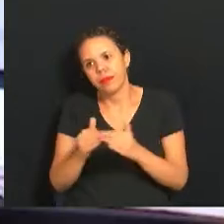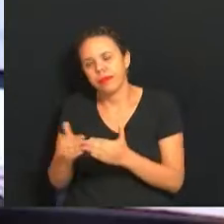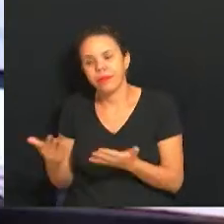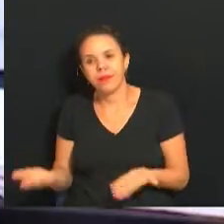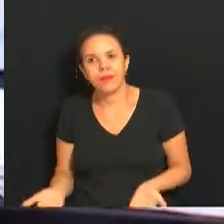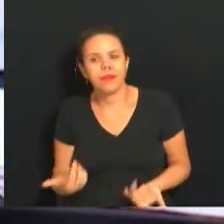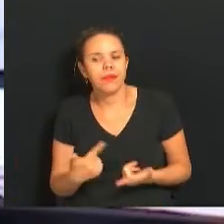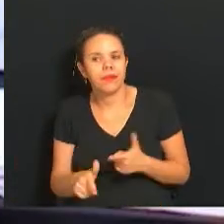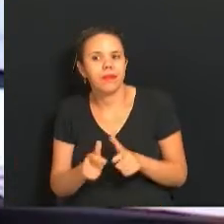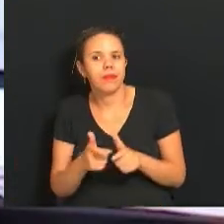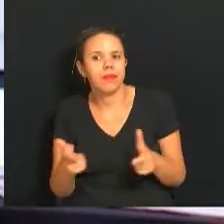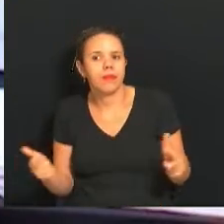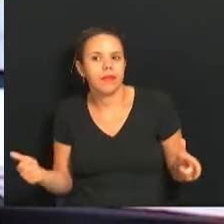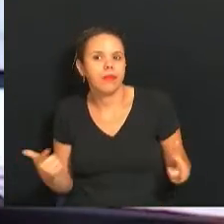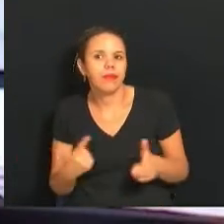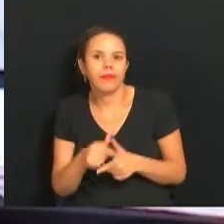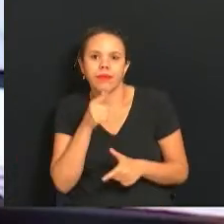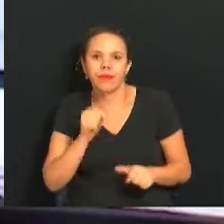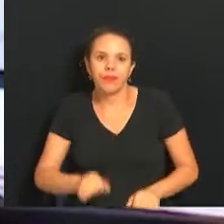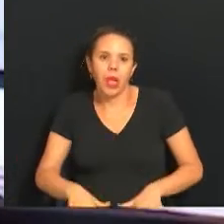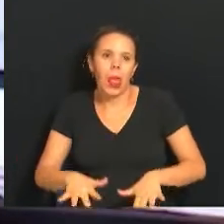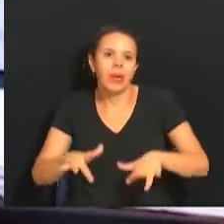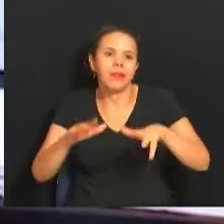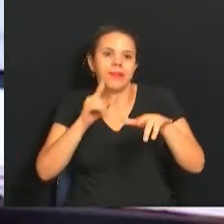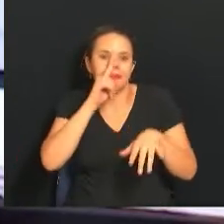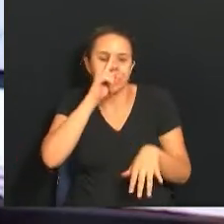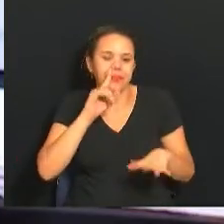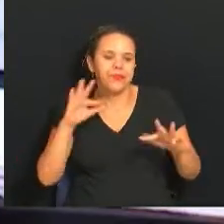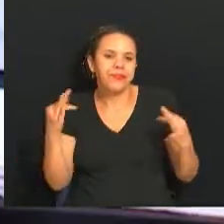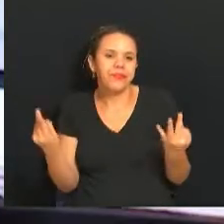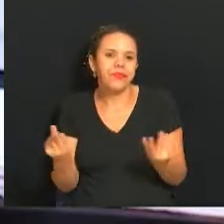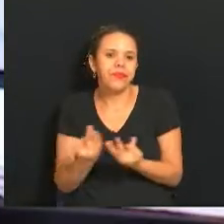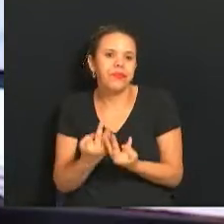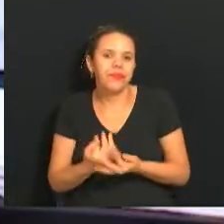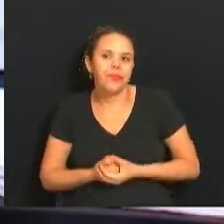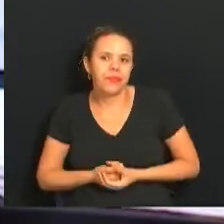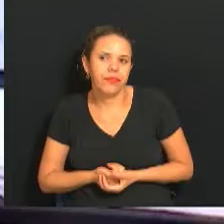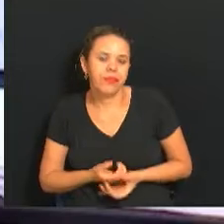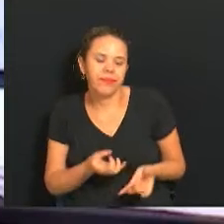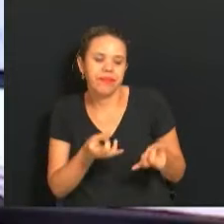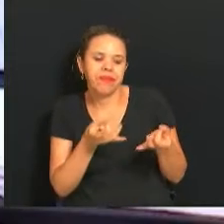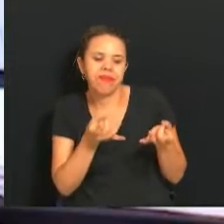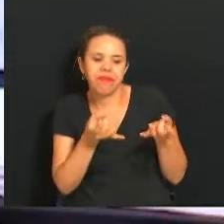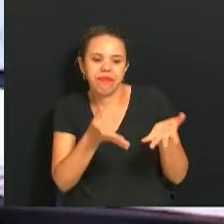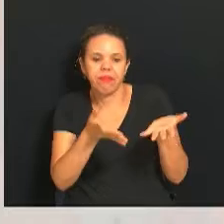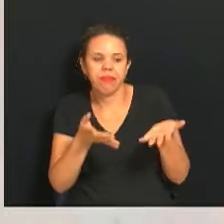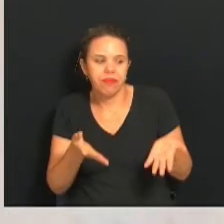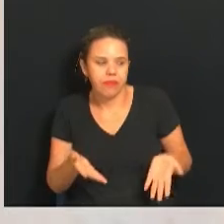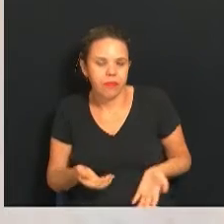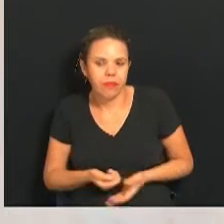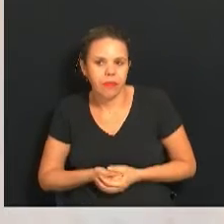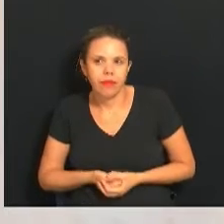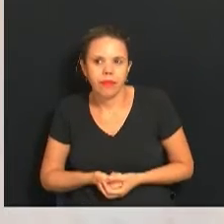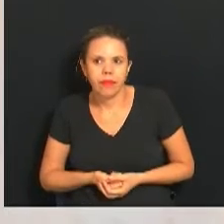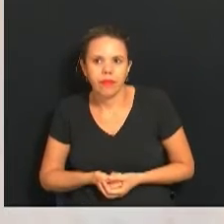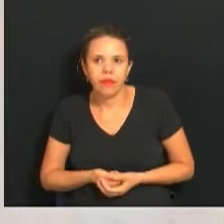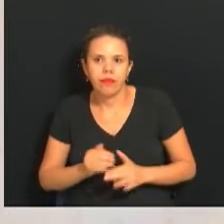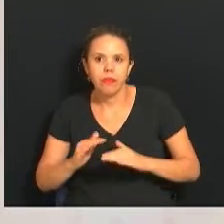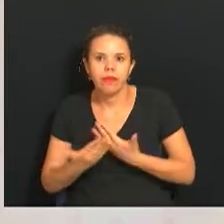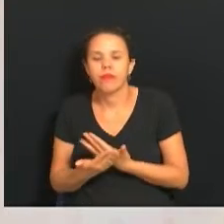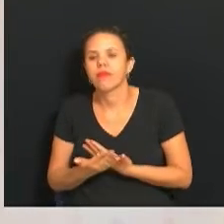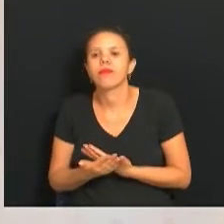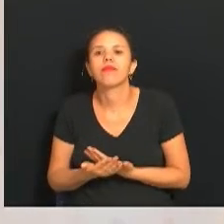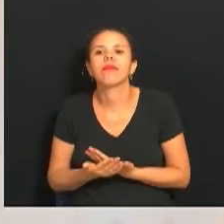e aumentou muito o volume de água, colocando em risco as famílias ali. As famílias tiveram que abandonar ali a área. O bairro Recanto